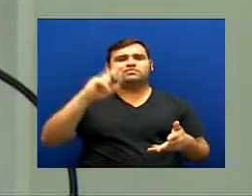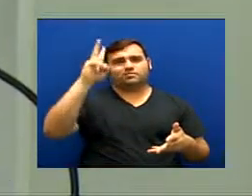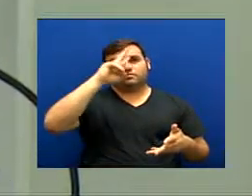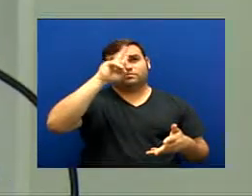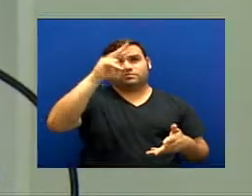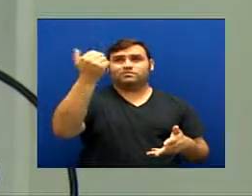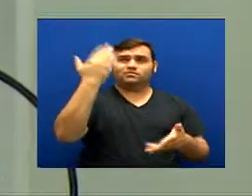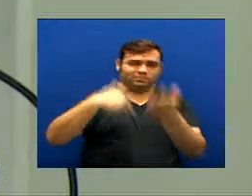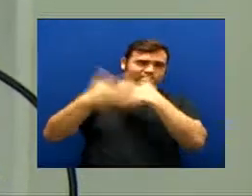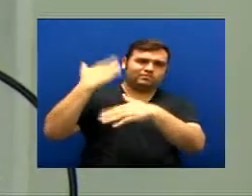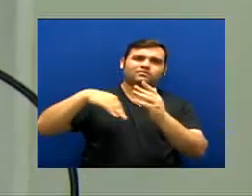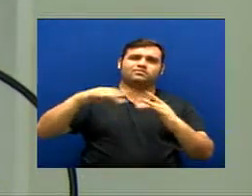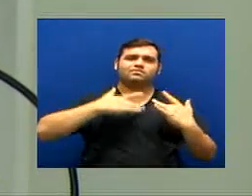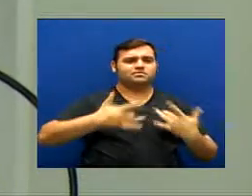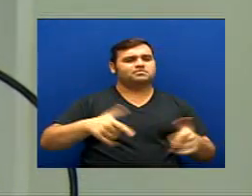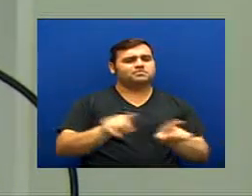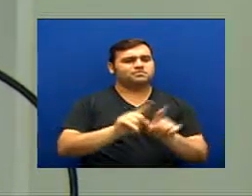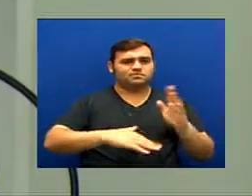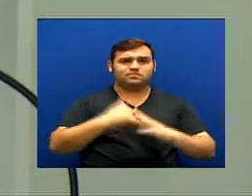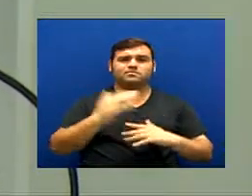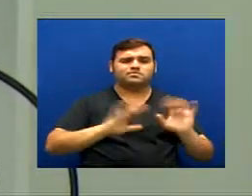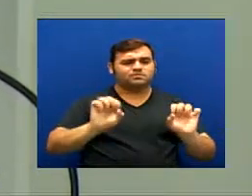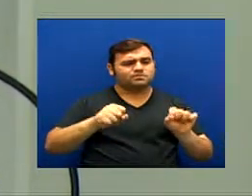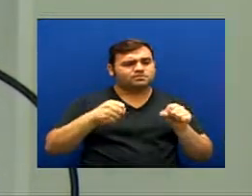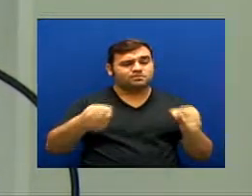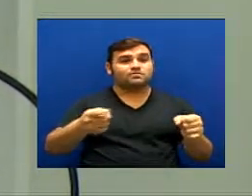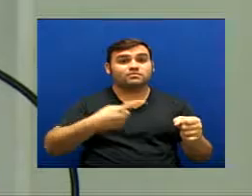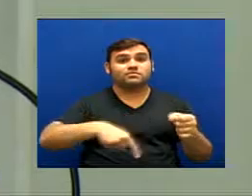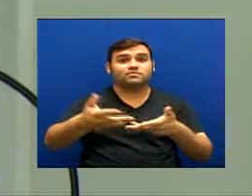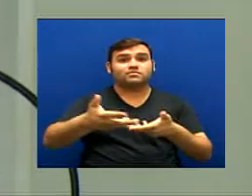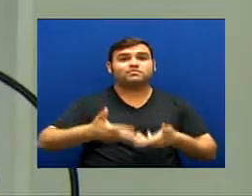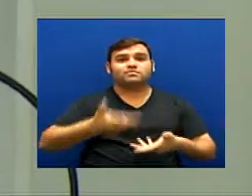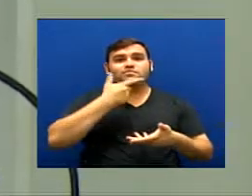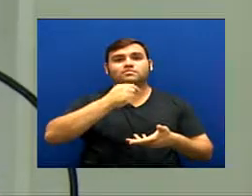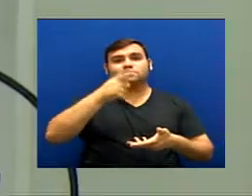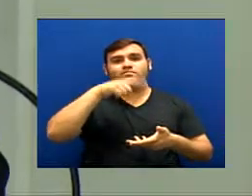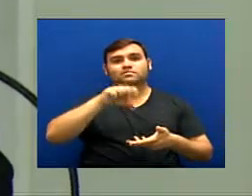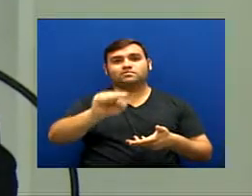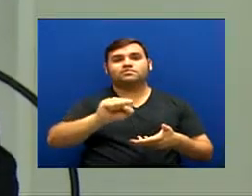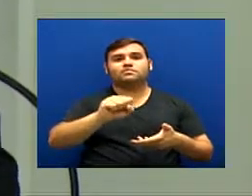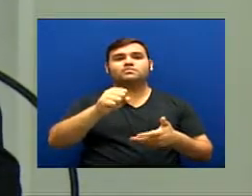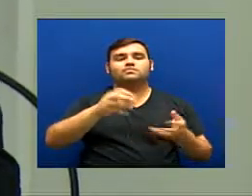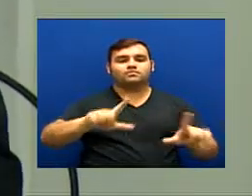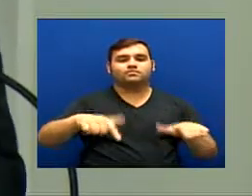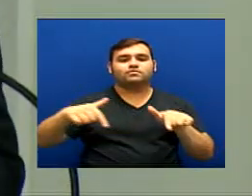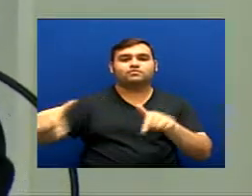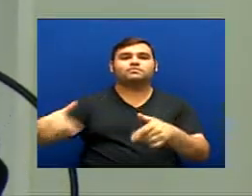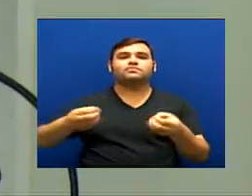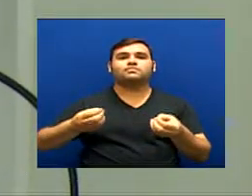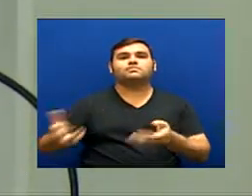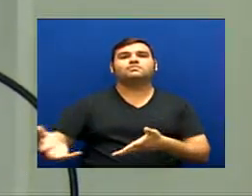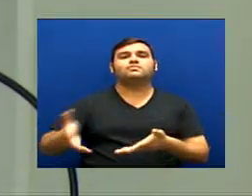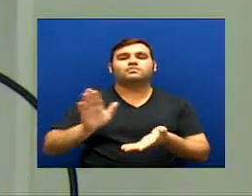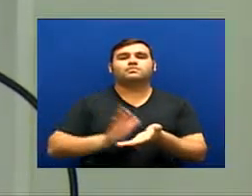presente propositura, que passamos com muita honra, com muita satisfação e